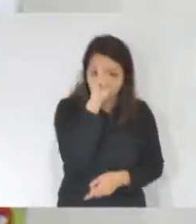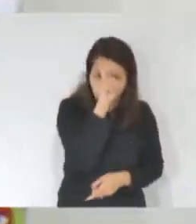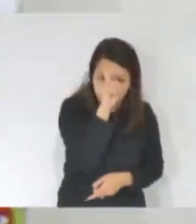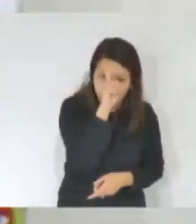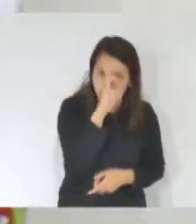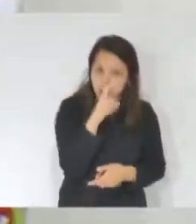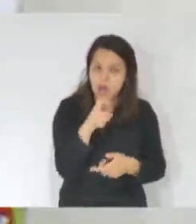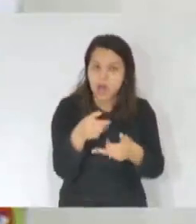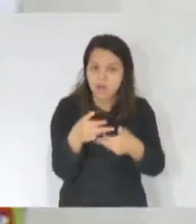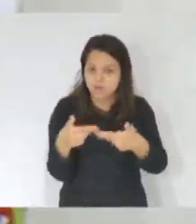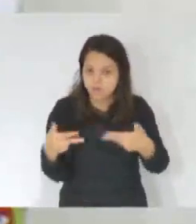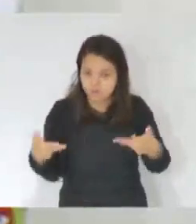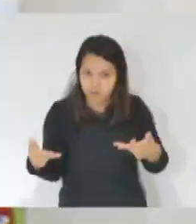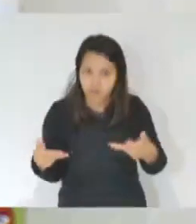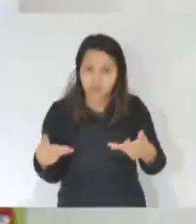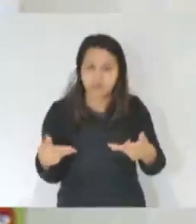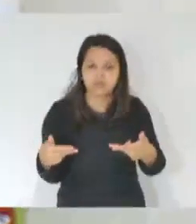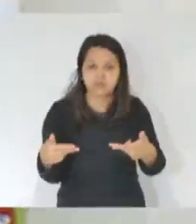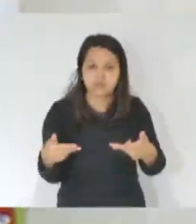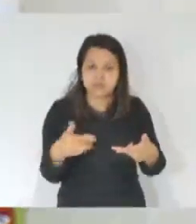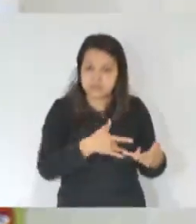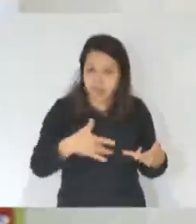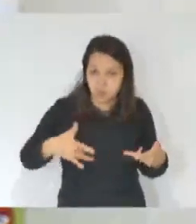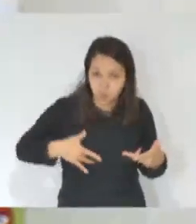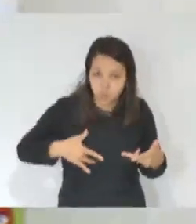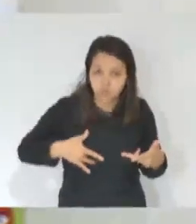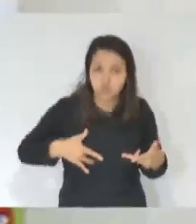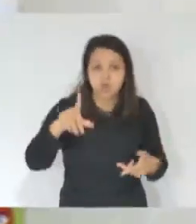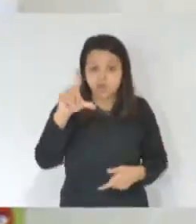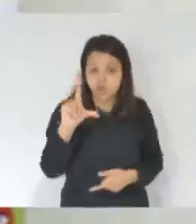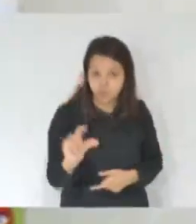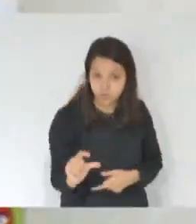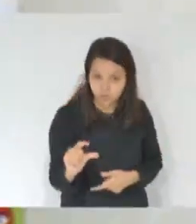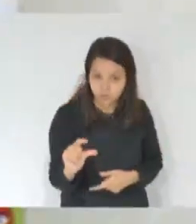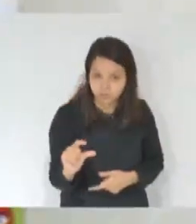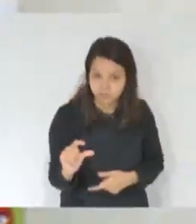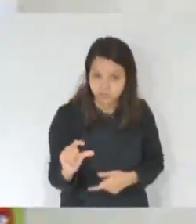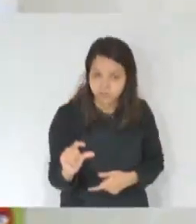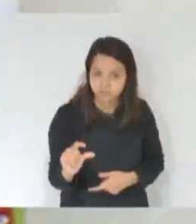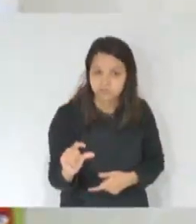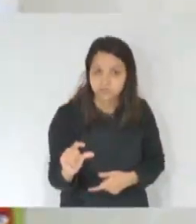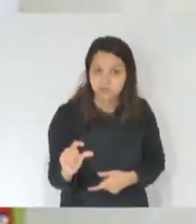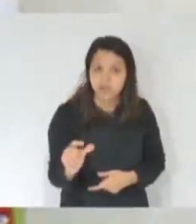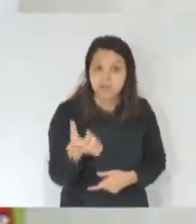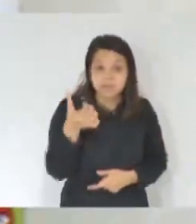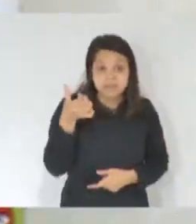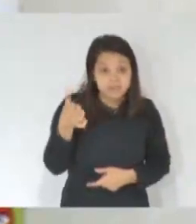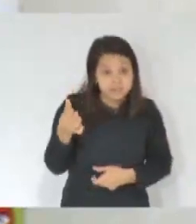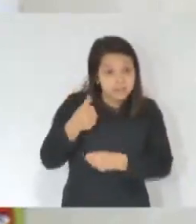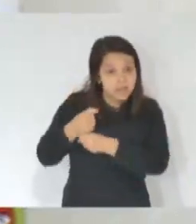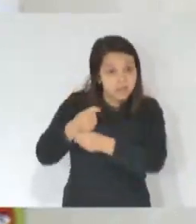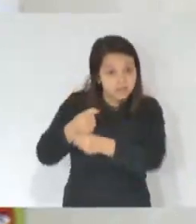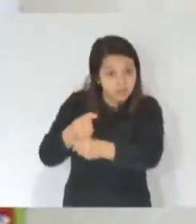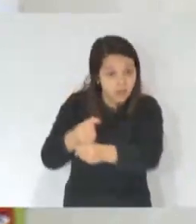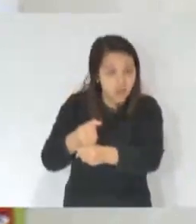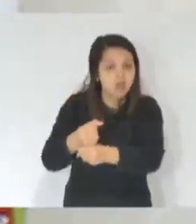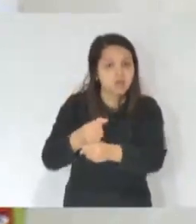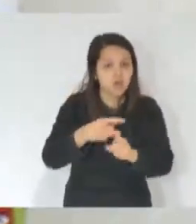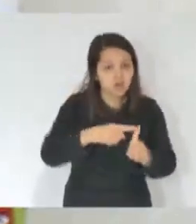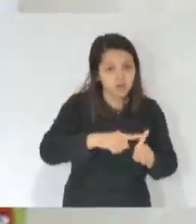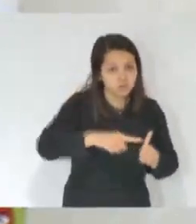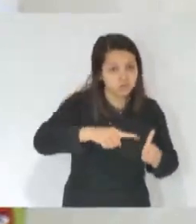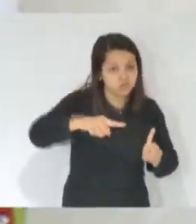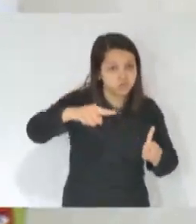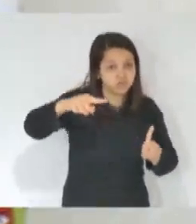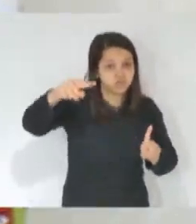postos, nos hospitais, em relação ao ano anterior. Em 6 anos, nós viemos crescendo. Em